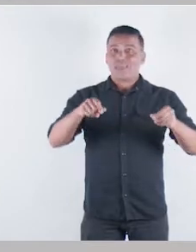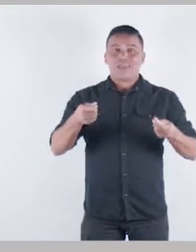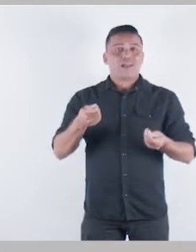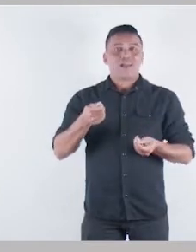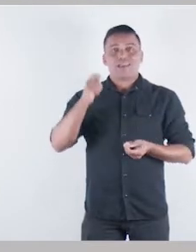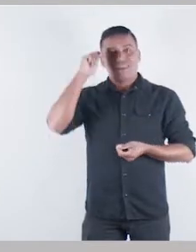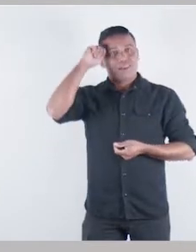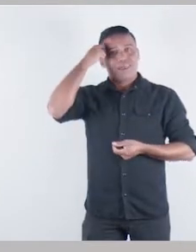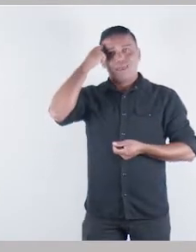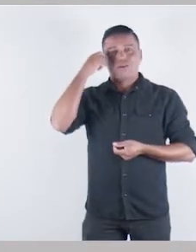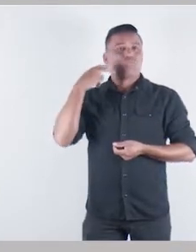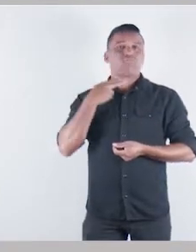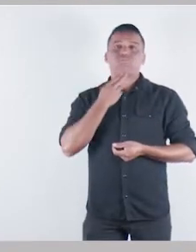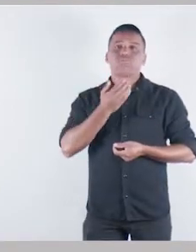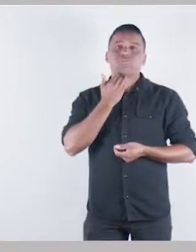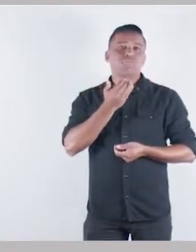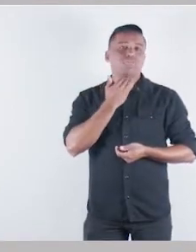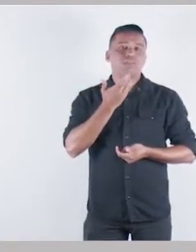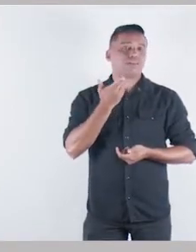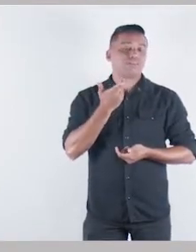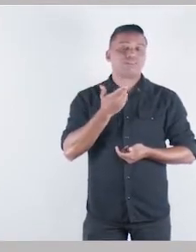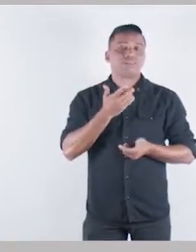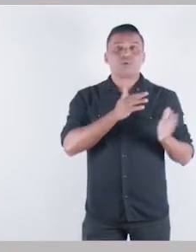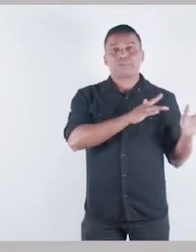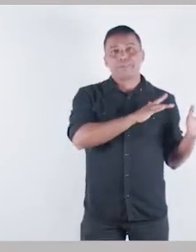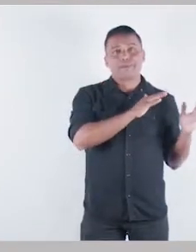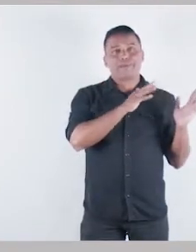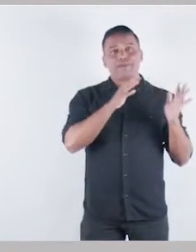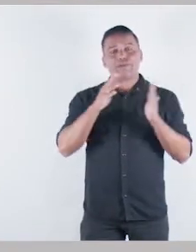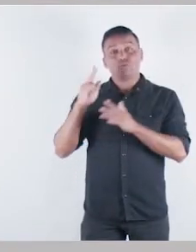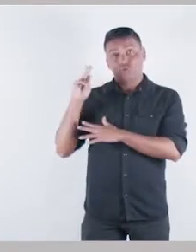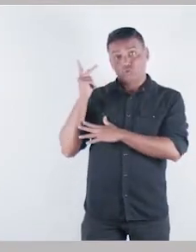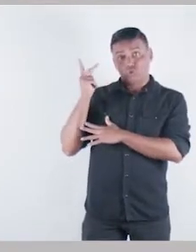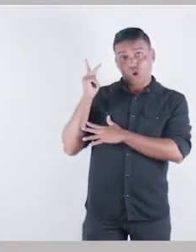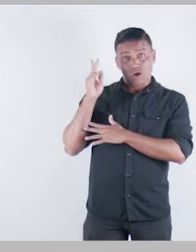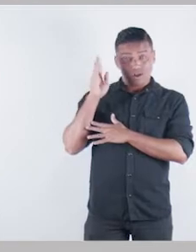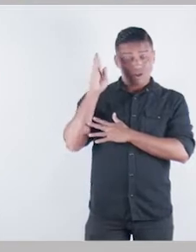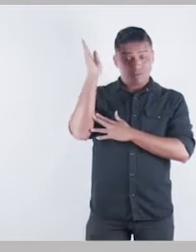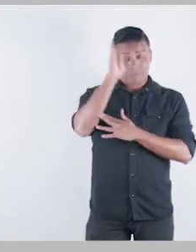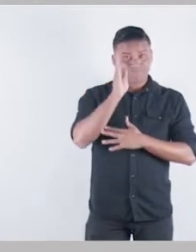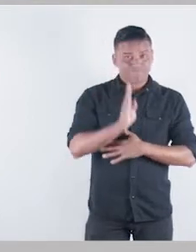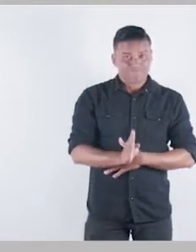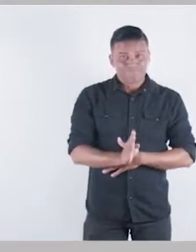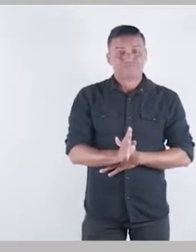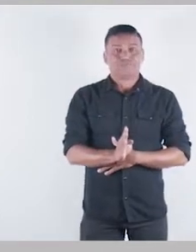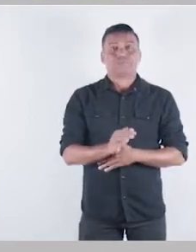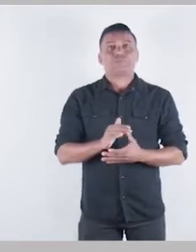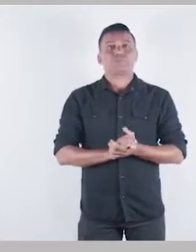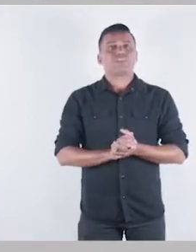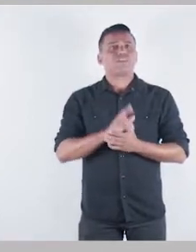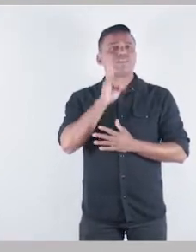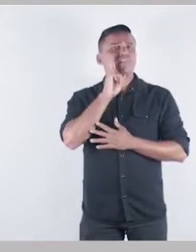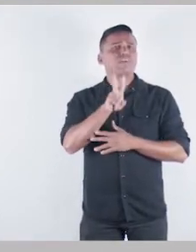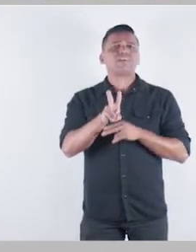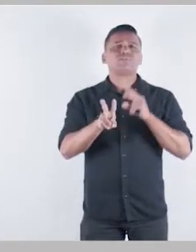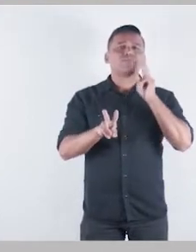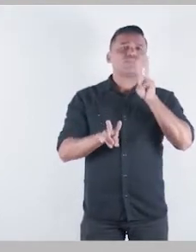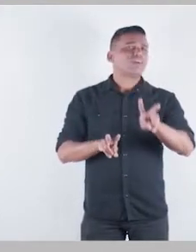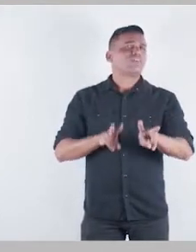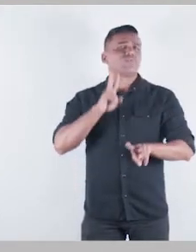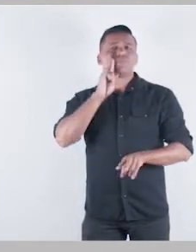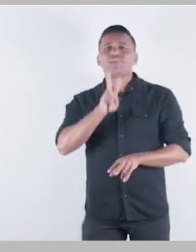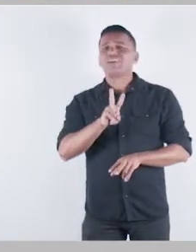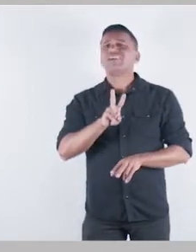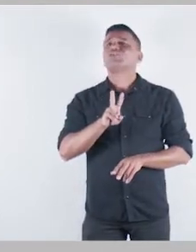Então, e ao longo da história do Brasil, a gente vai lidando o tempo todo